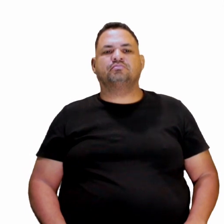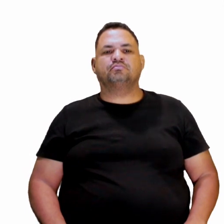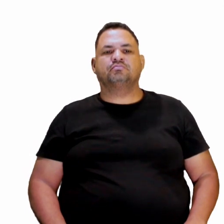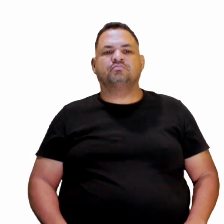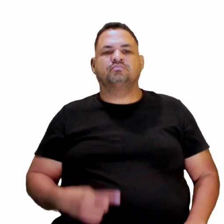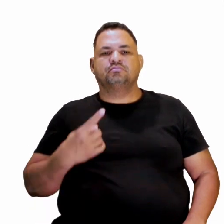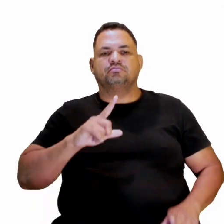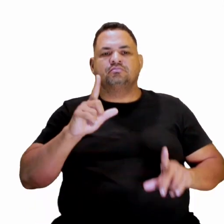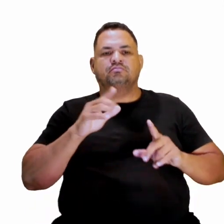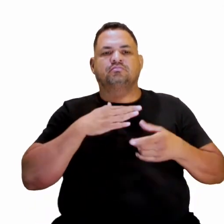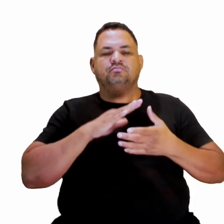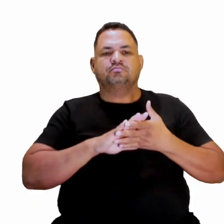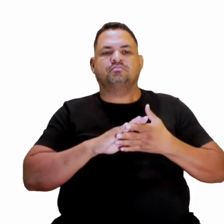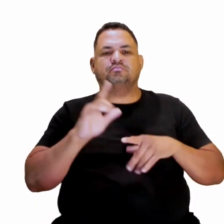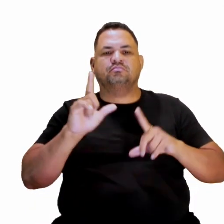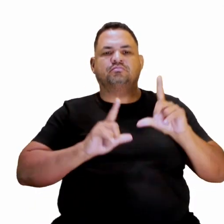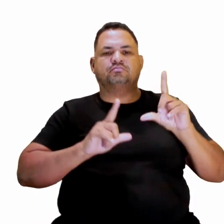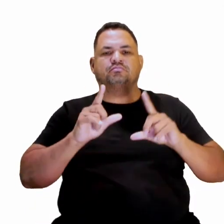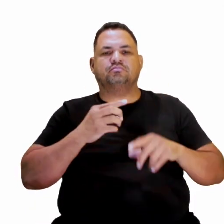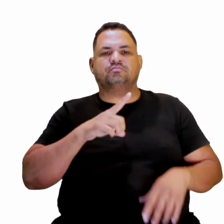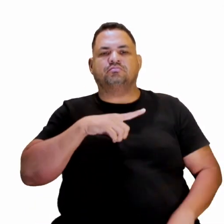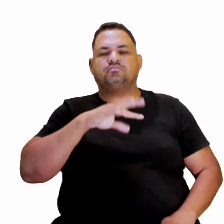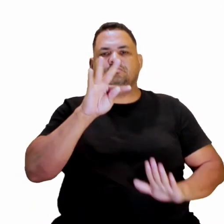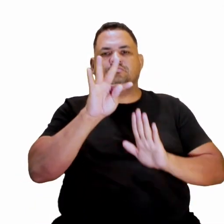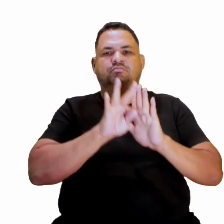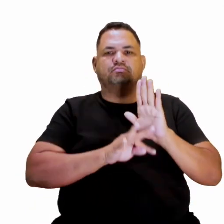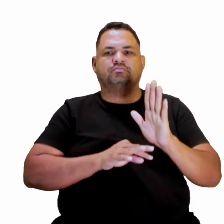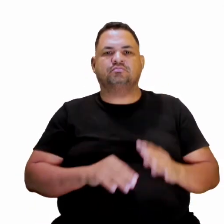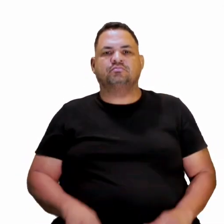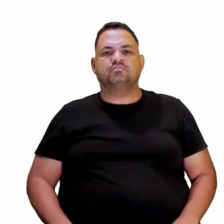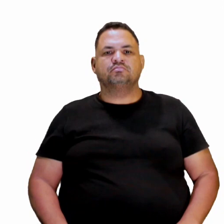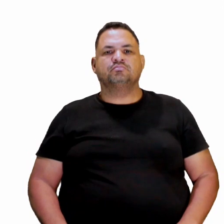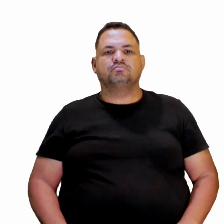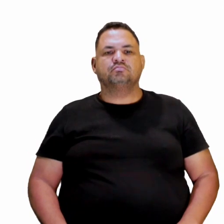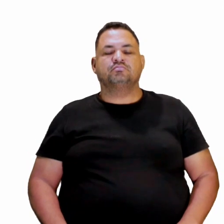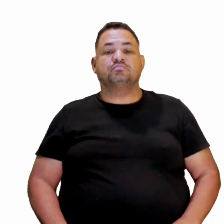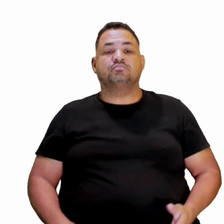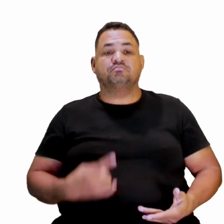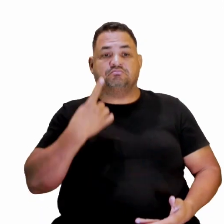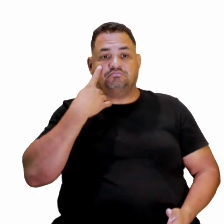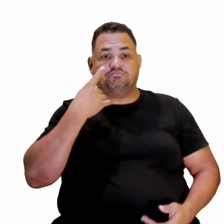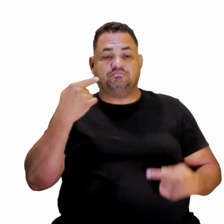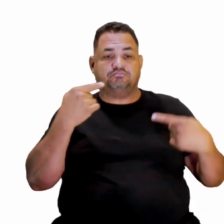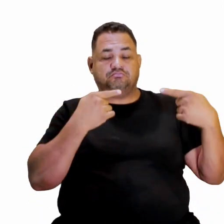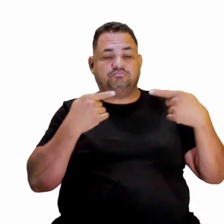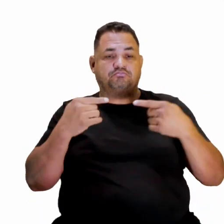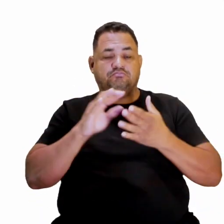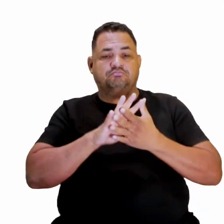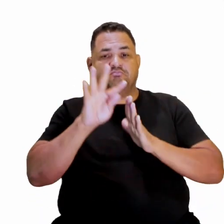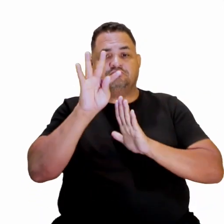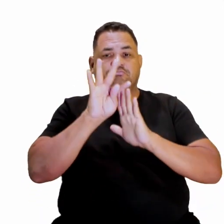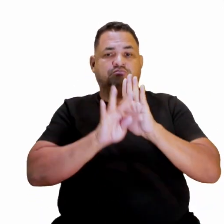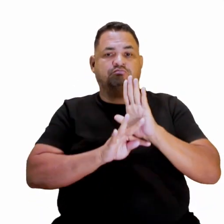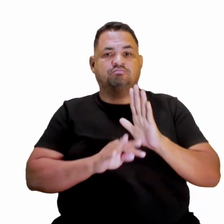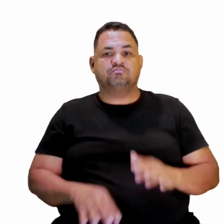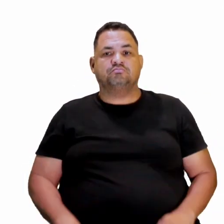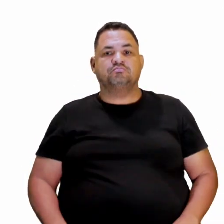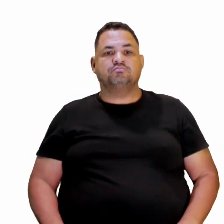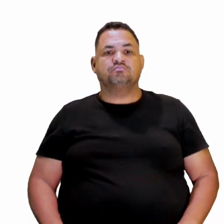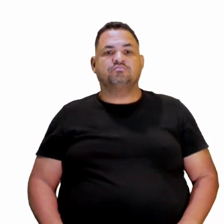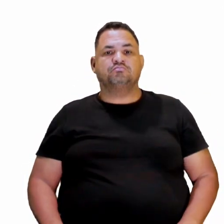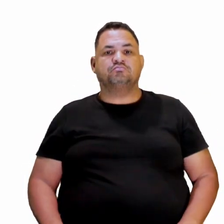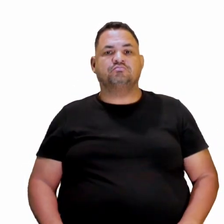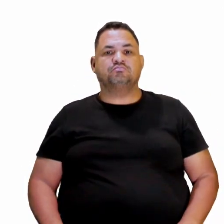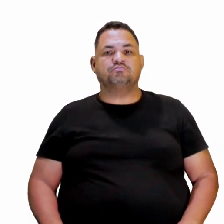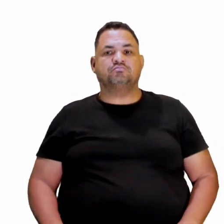lâminas, né? Com um textinho, e na um que pede o seguinte, de acordo com o texto My Piece of Heaven, A,